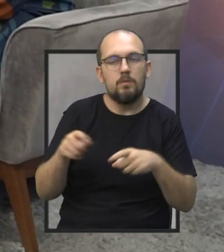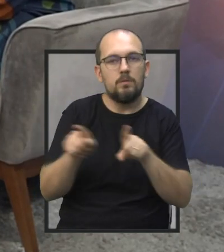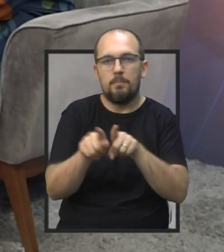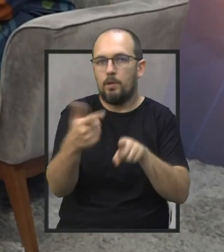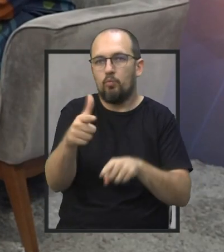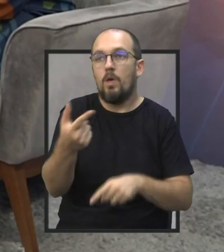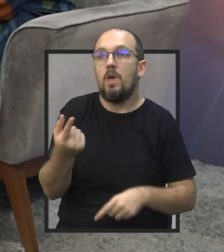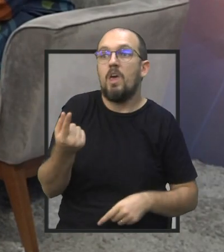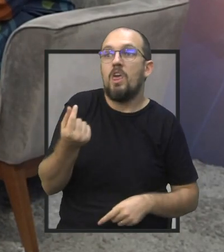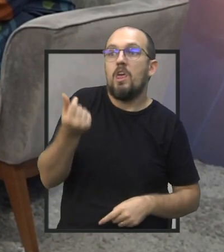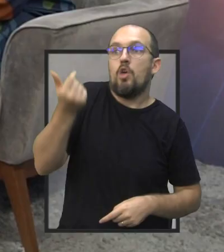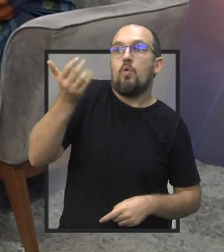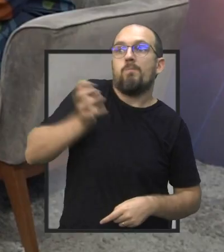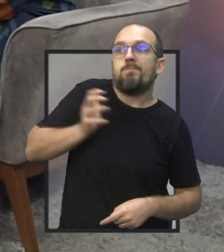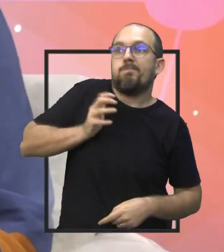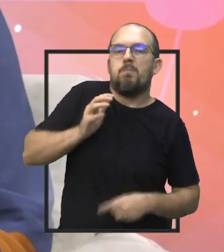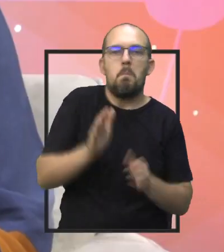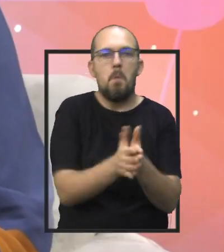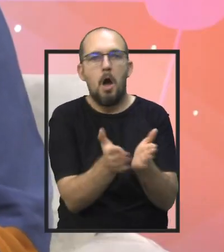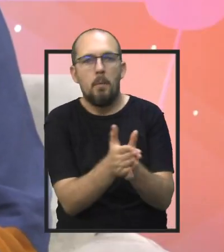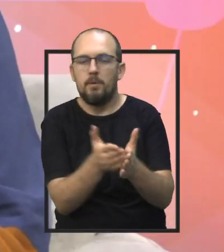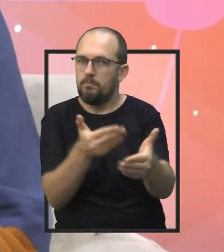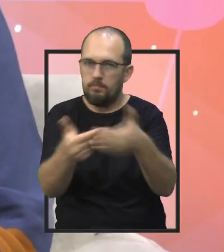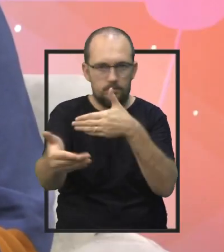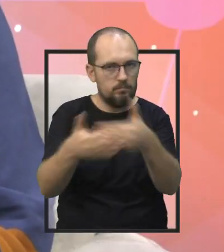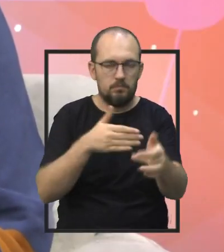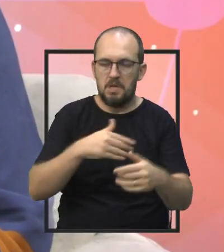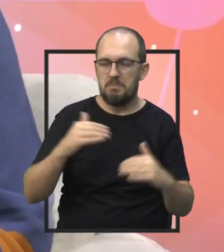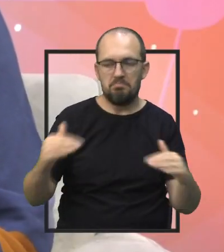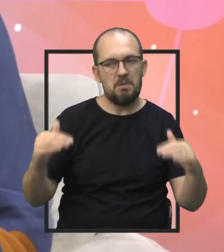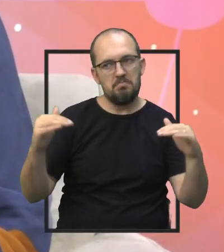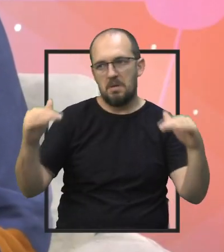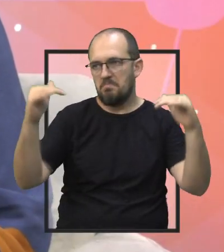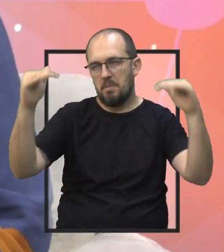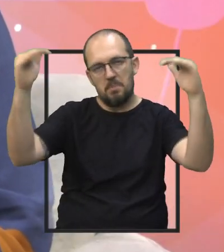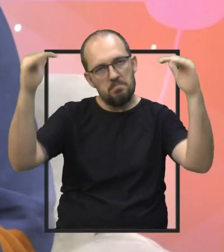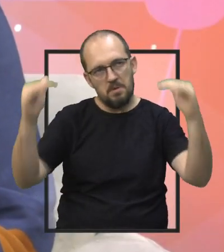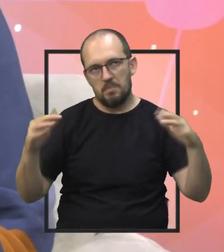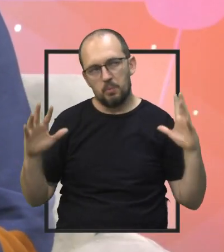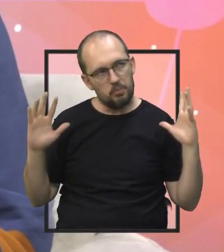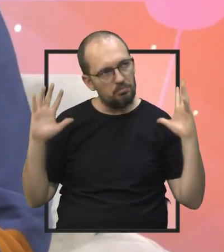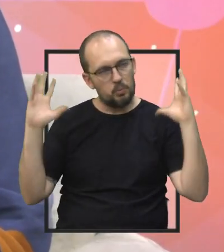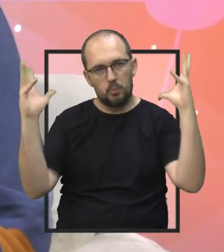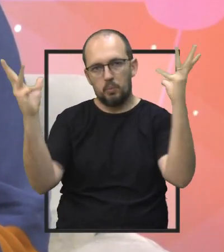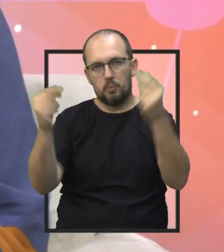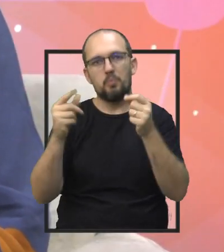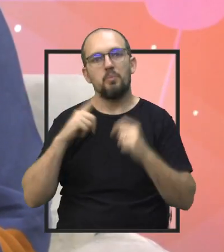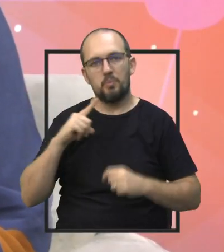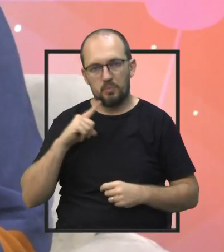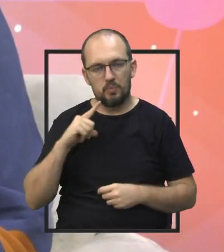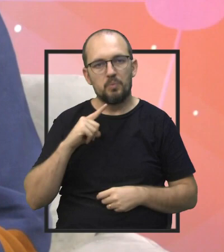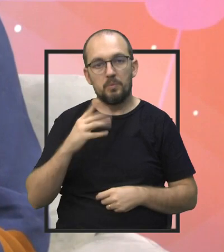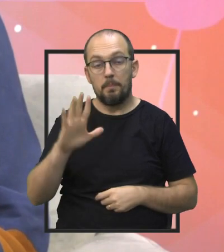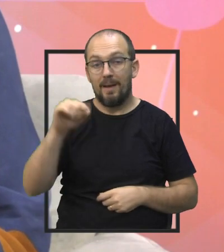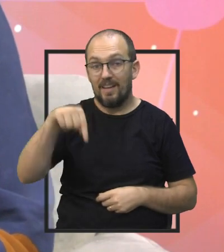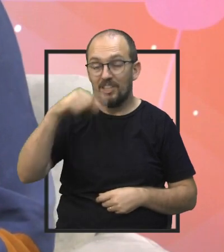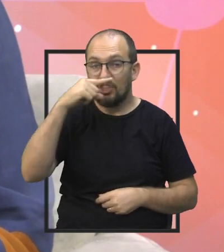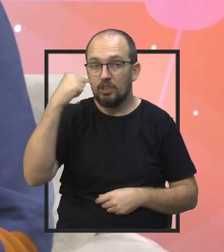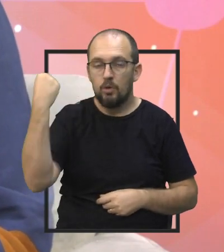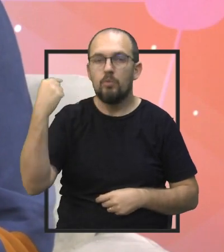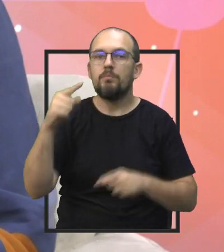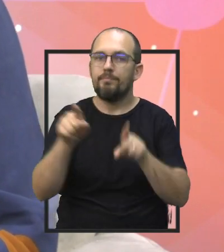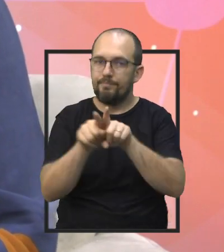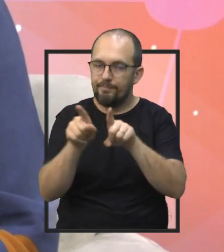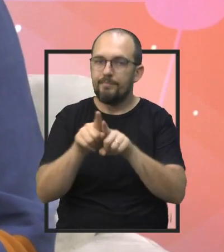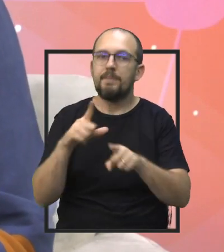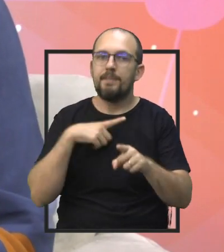classe social, né? Isso pode e acontece em várias classes sociais, enfim. Mas em Jaú